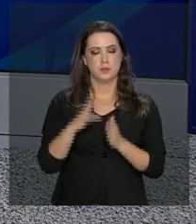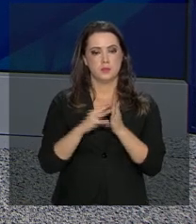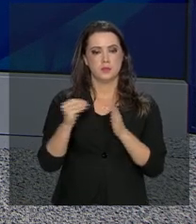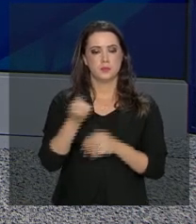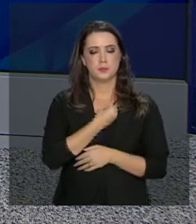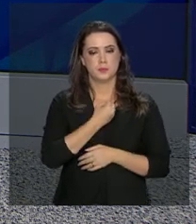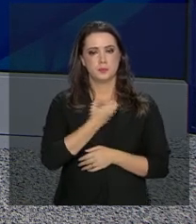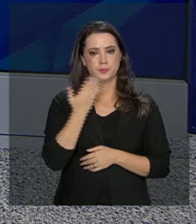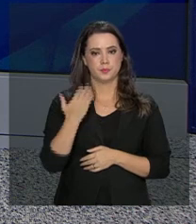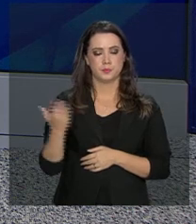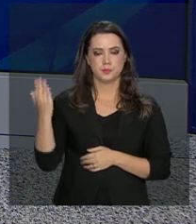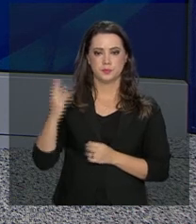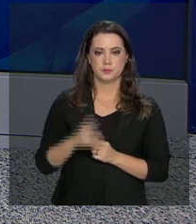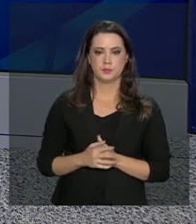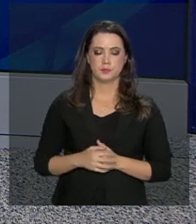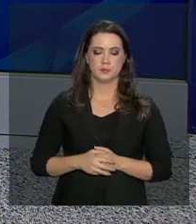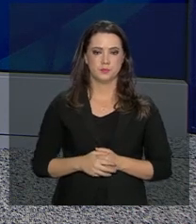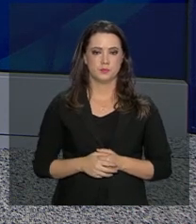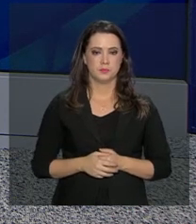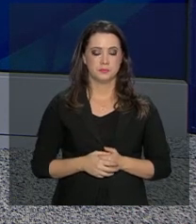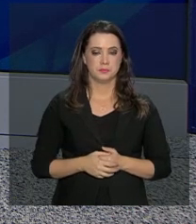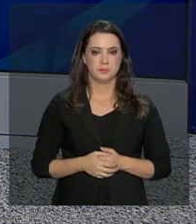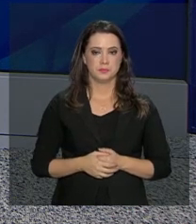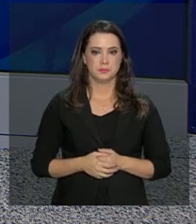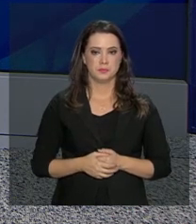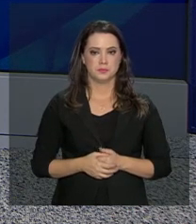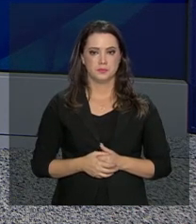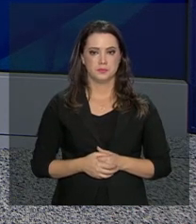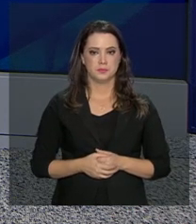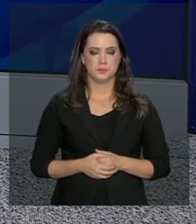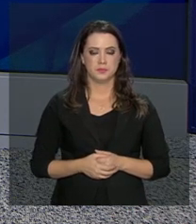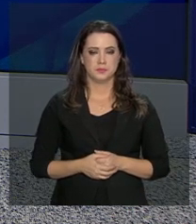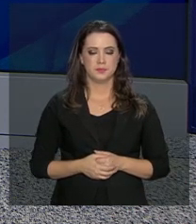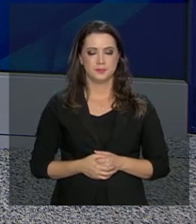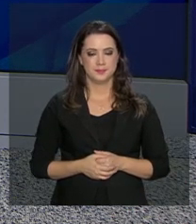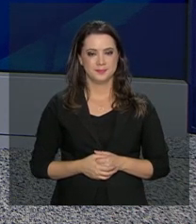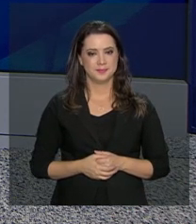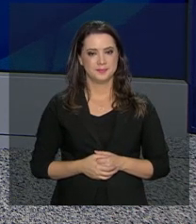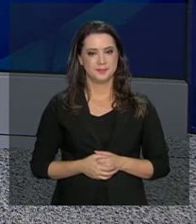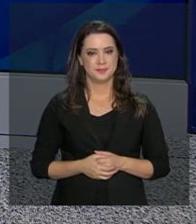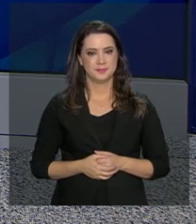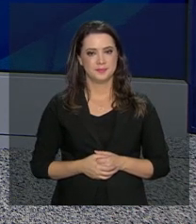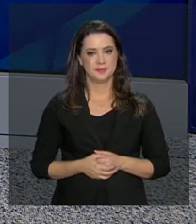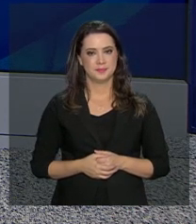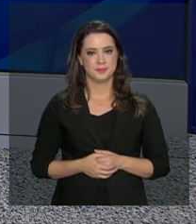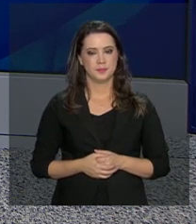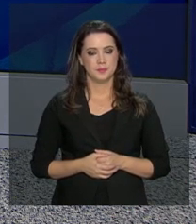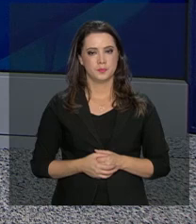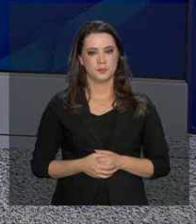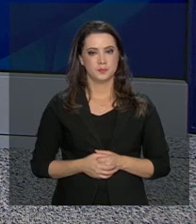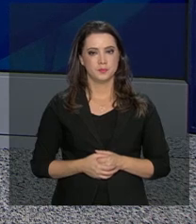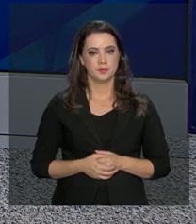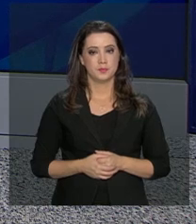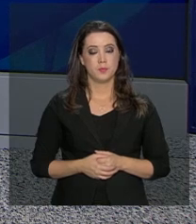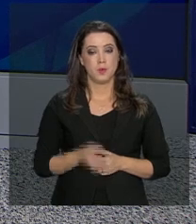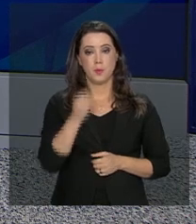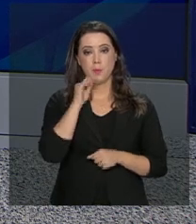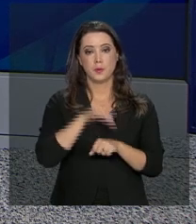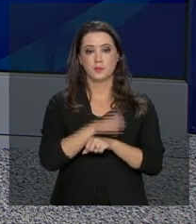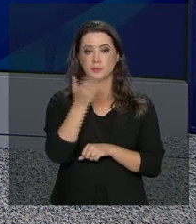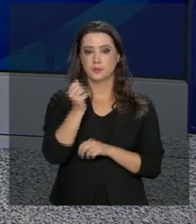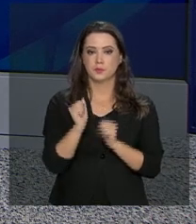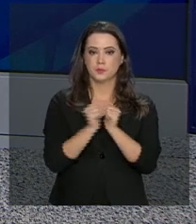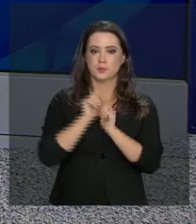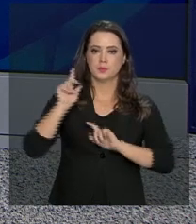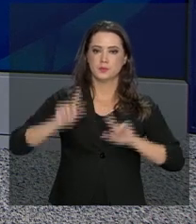anote aí é 61 9 98 67 87 87 uma boa noite